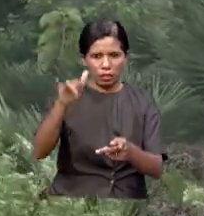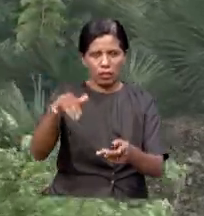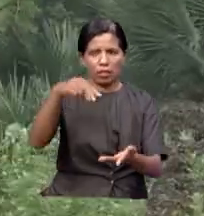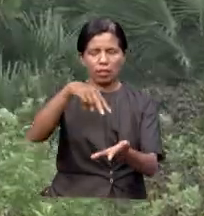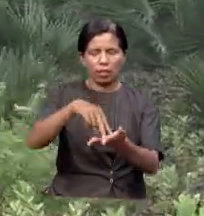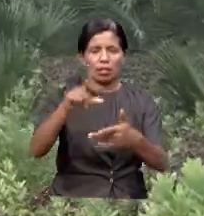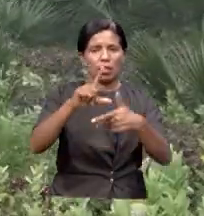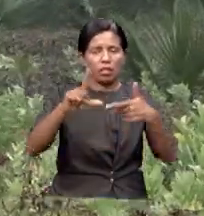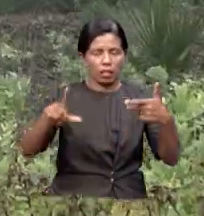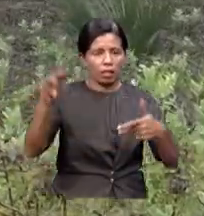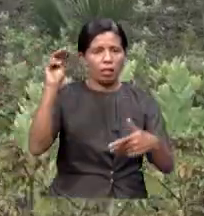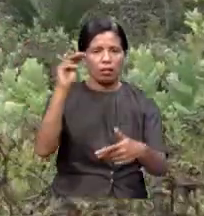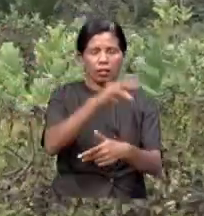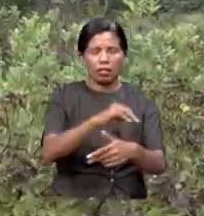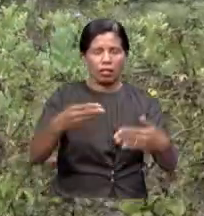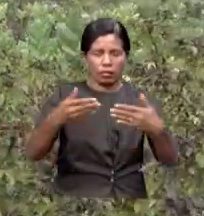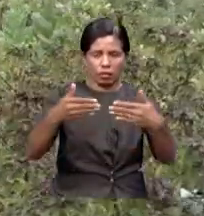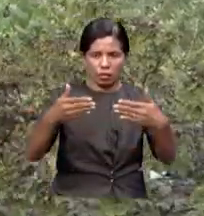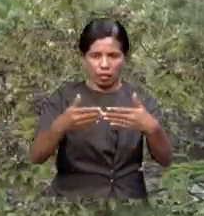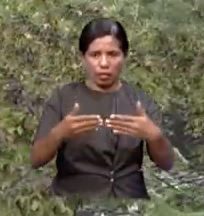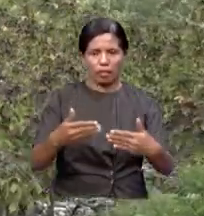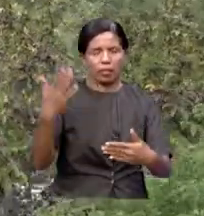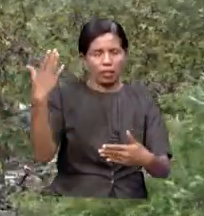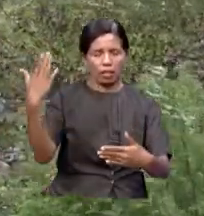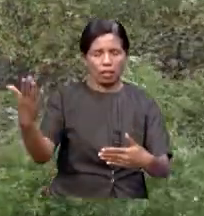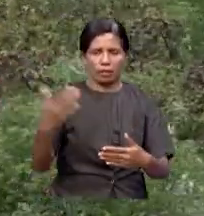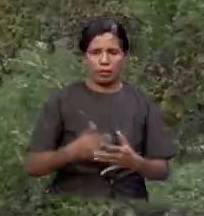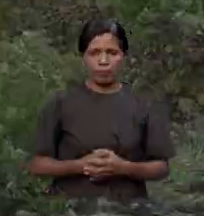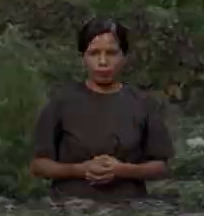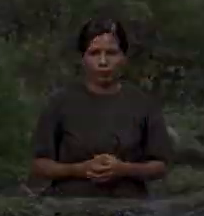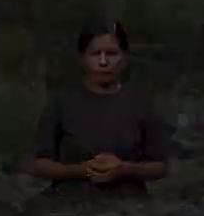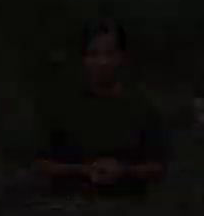linha fronteira terrestre, Batugade. Felicitas Borges, Dilma Suzetti, GMN.